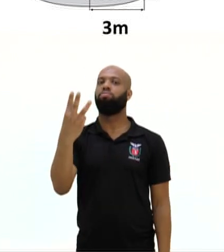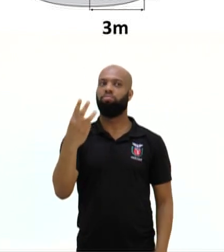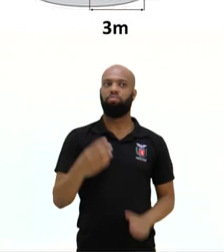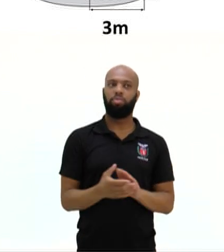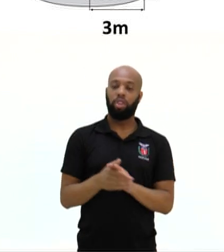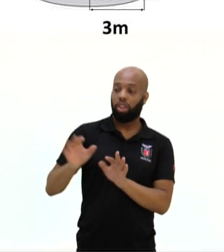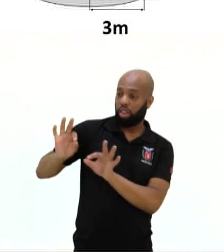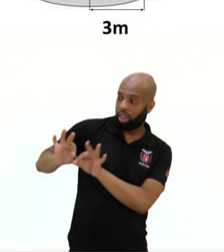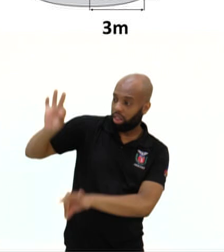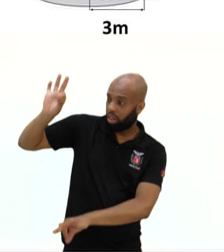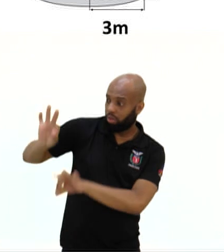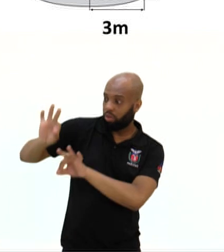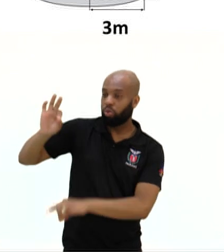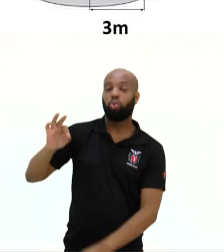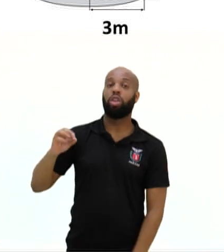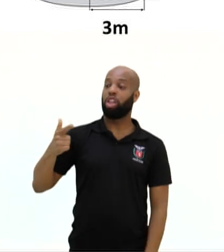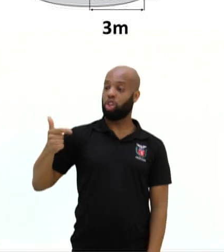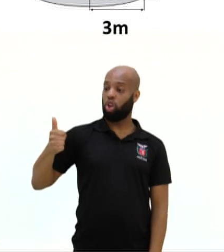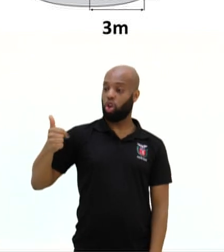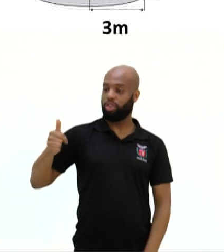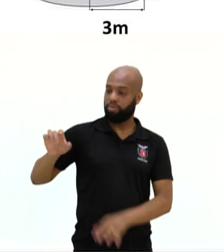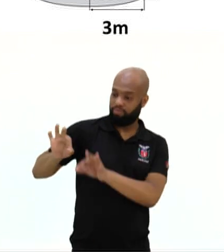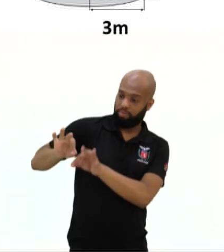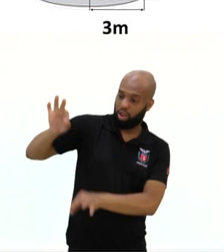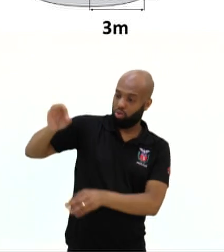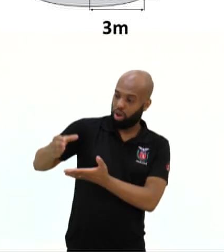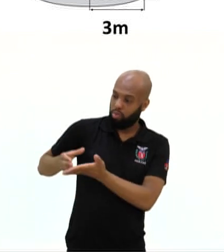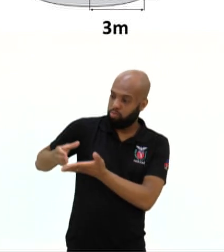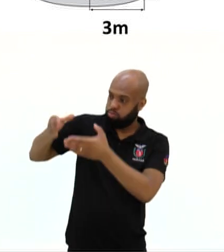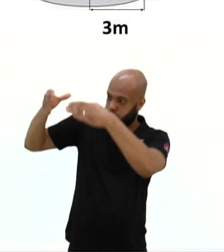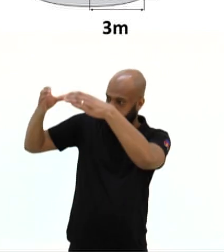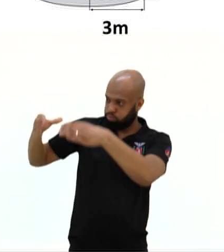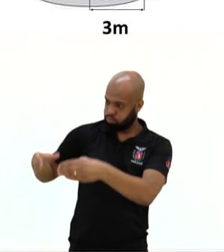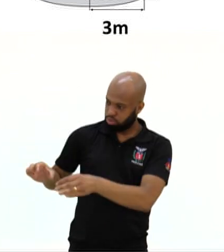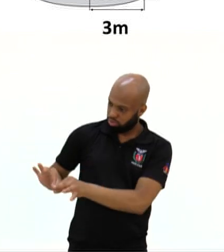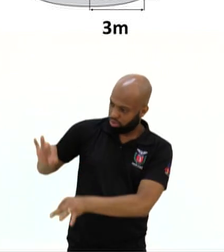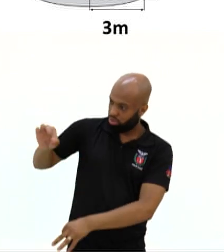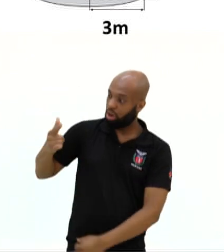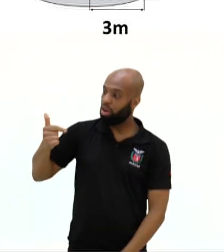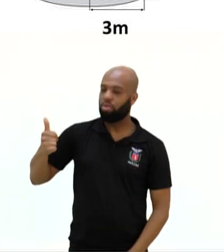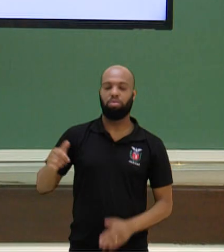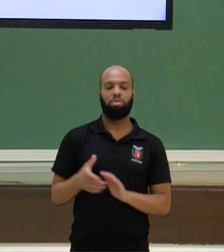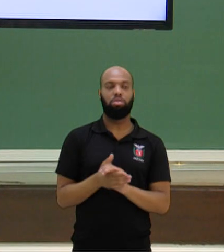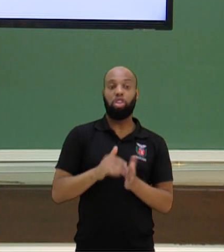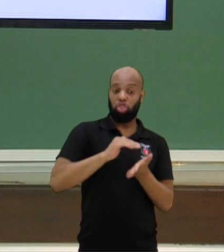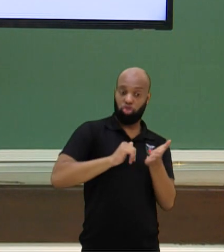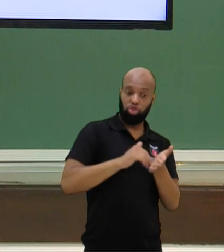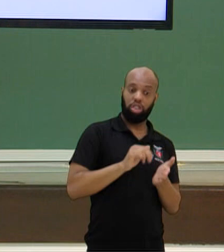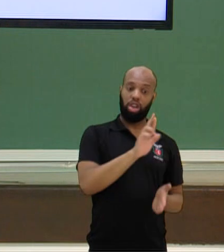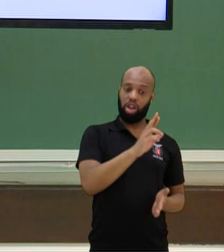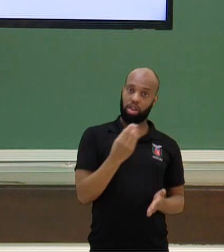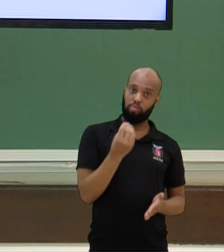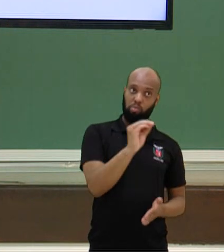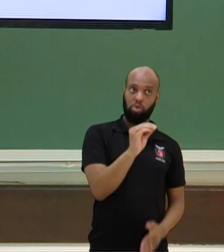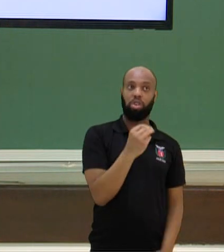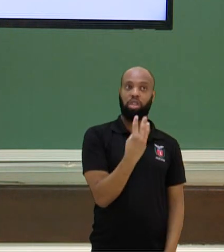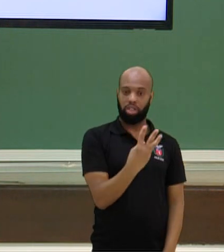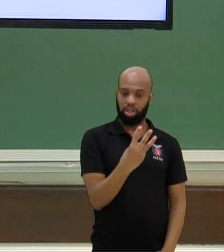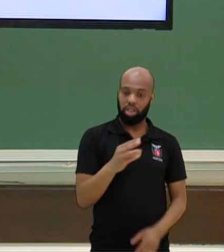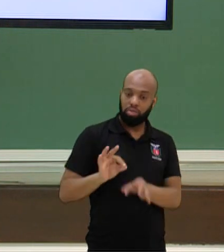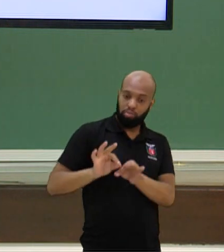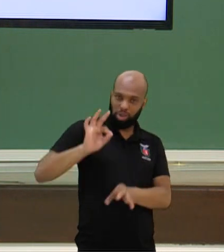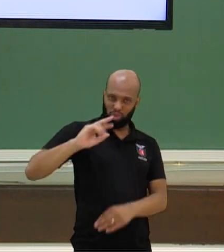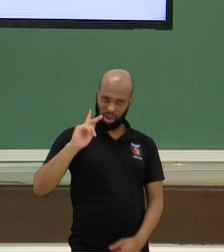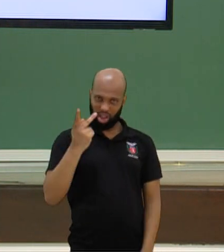E a altura vale 12, tá bom? Então, substituir o raio aqui por 3 e a altura por 12. Multiplica